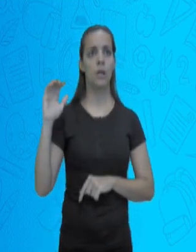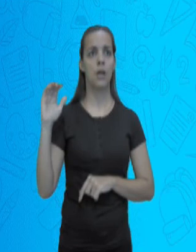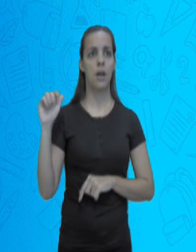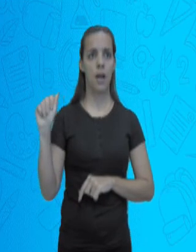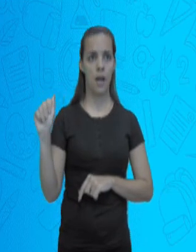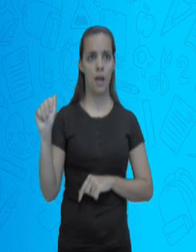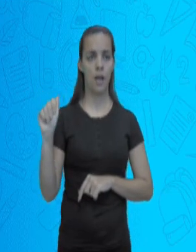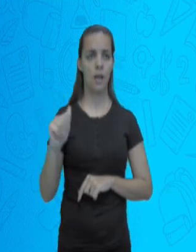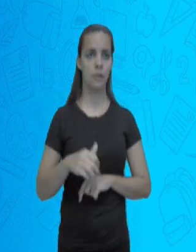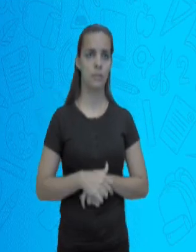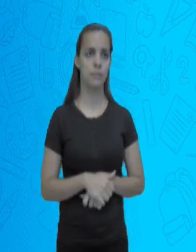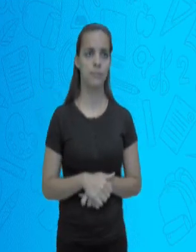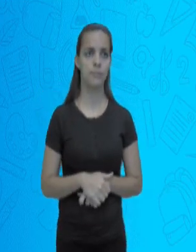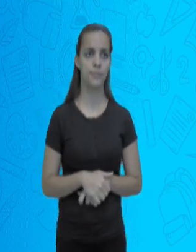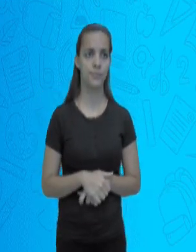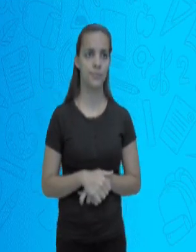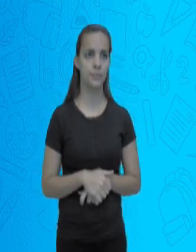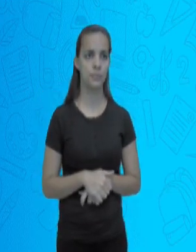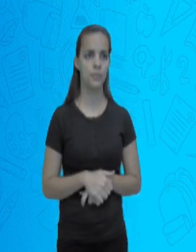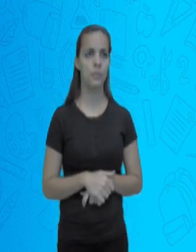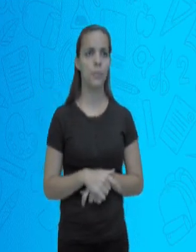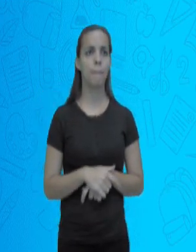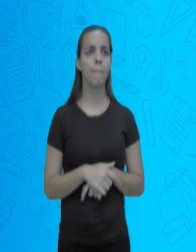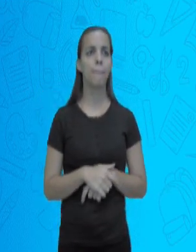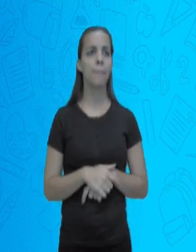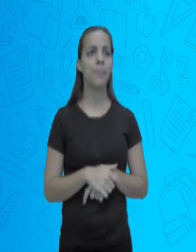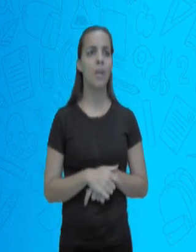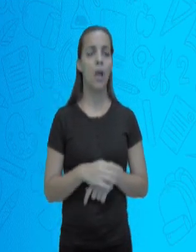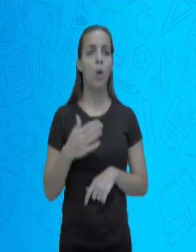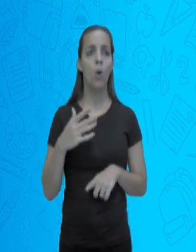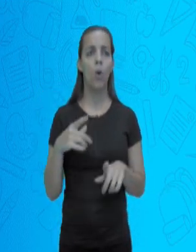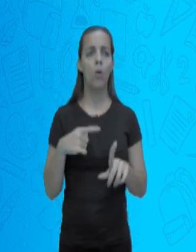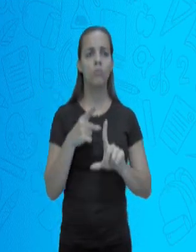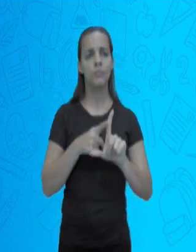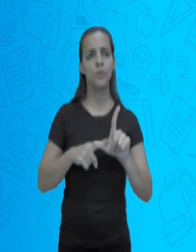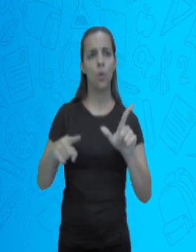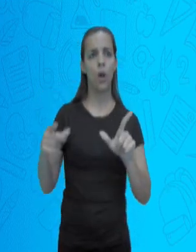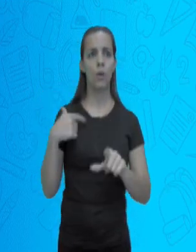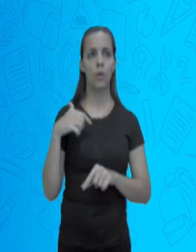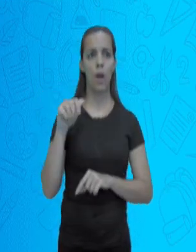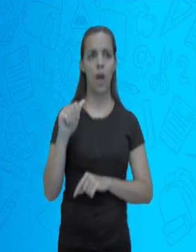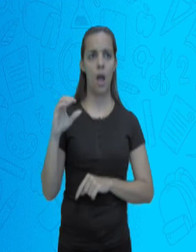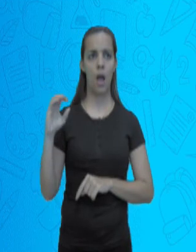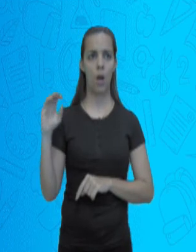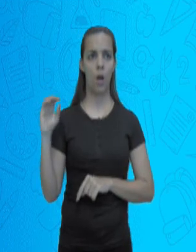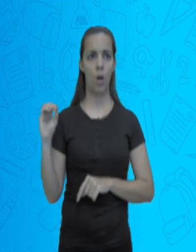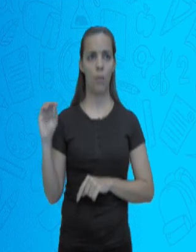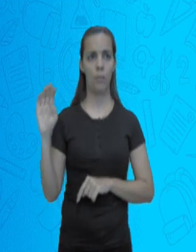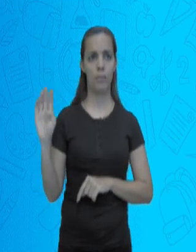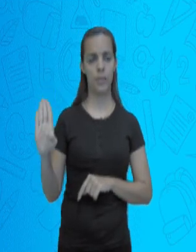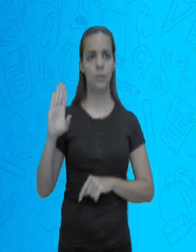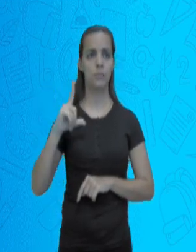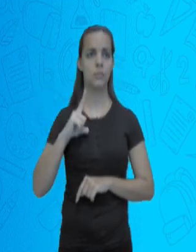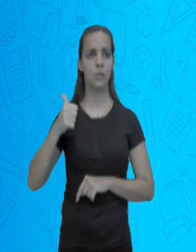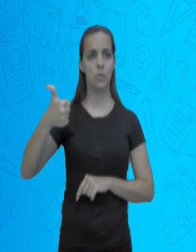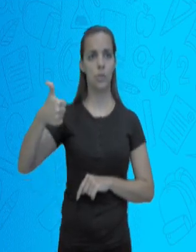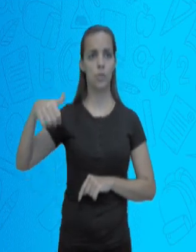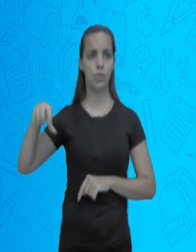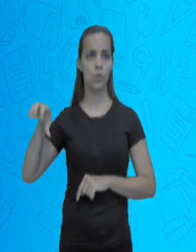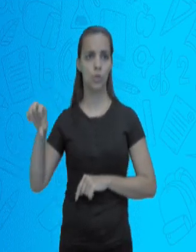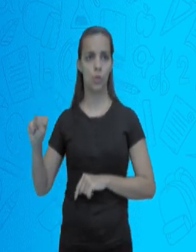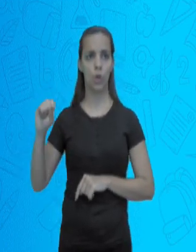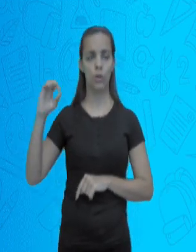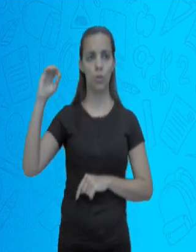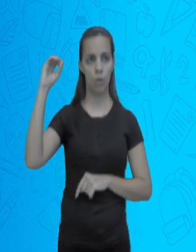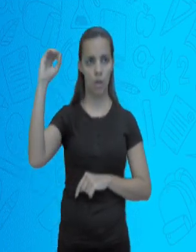BOA. O ângulo AOB, ele mede 18 graus. Então, a